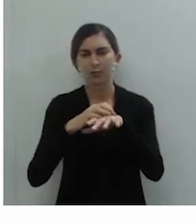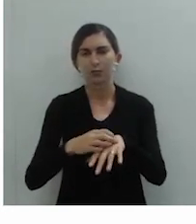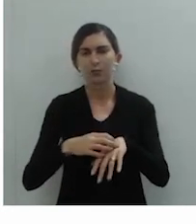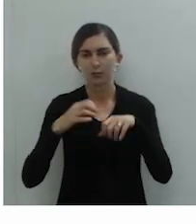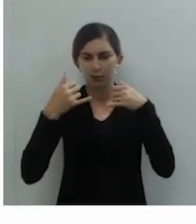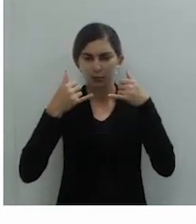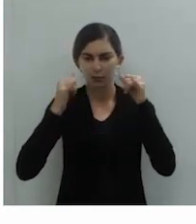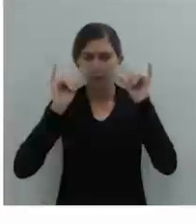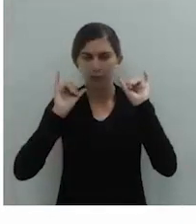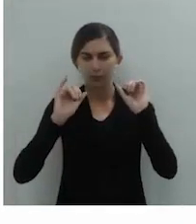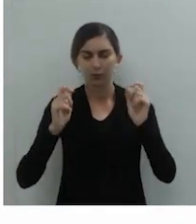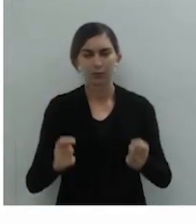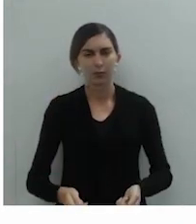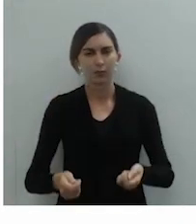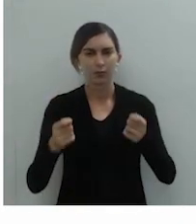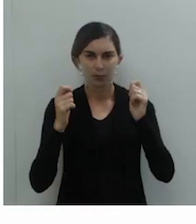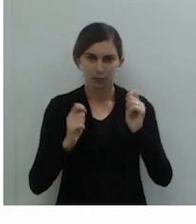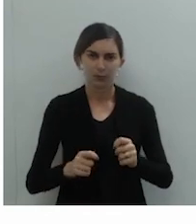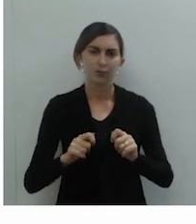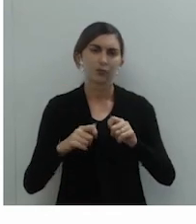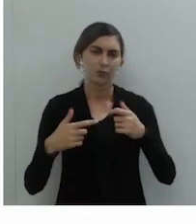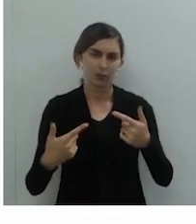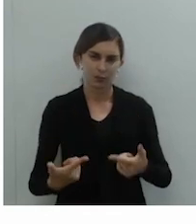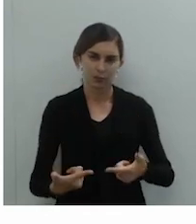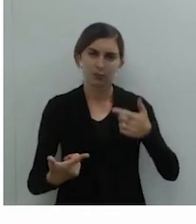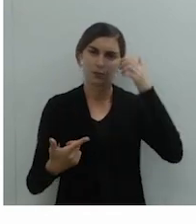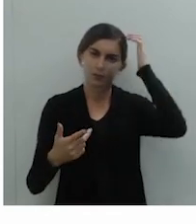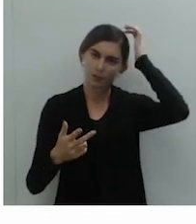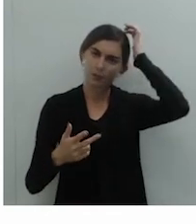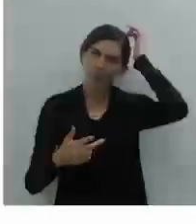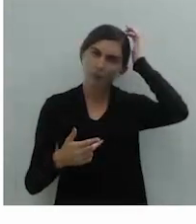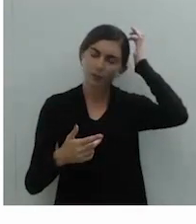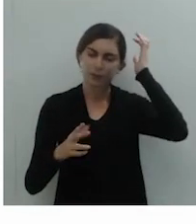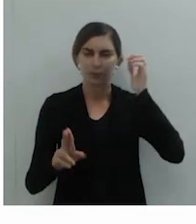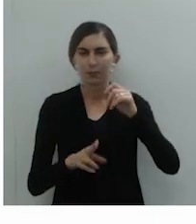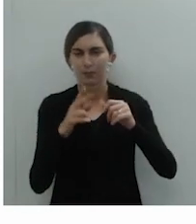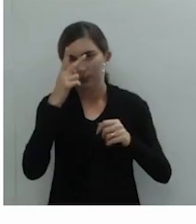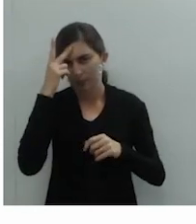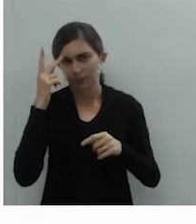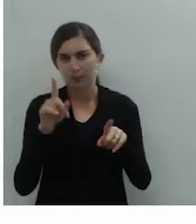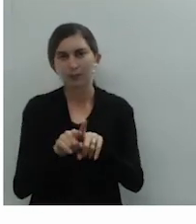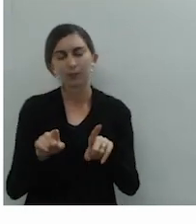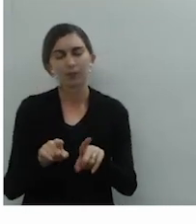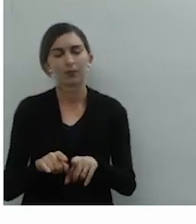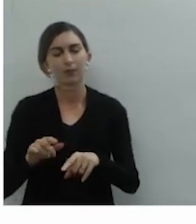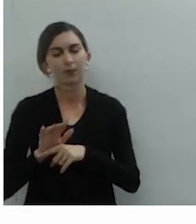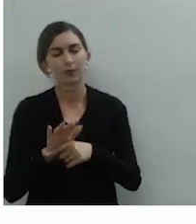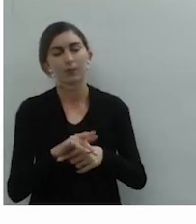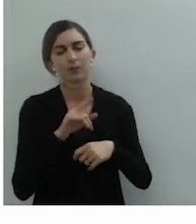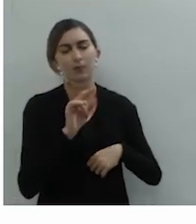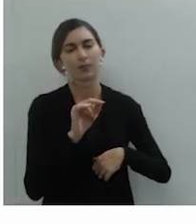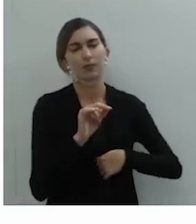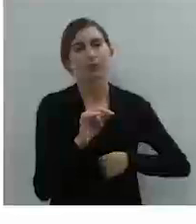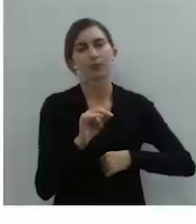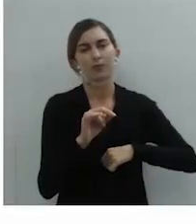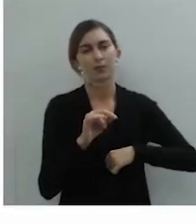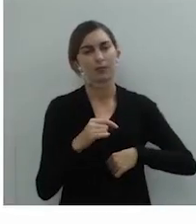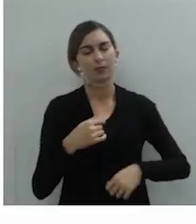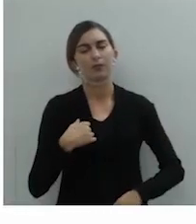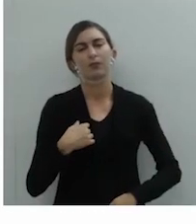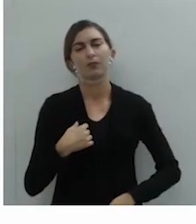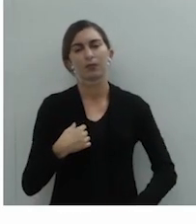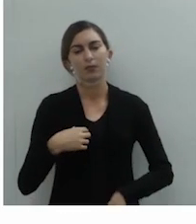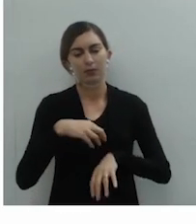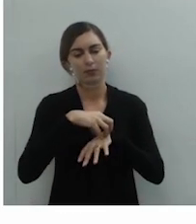aquelas carroças. Claro que elas conduziam pessoas também, mas ela também servia para